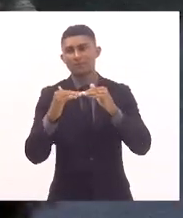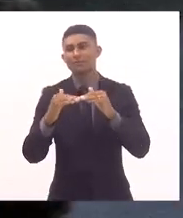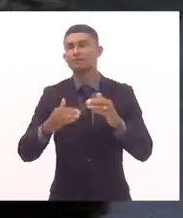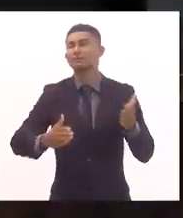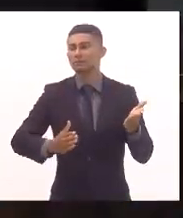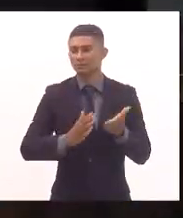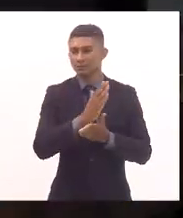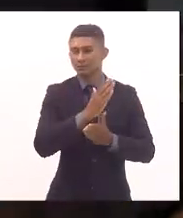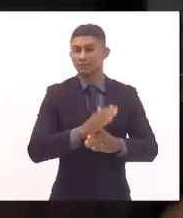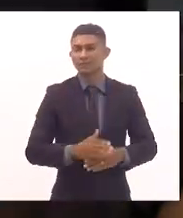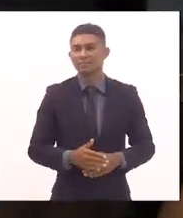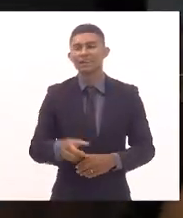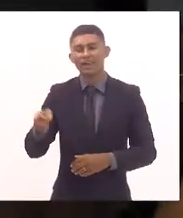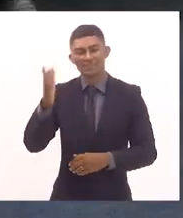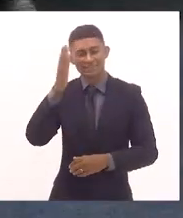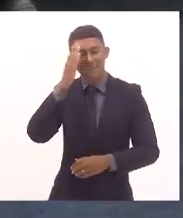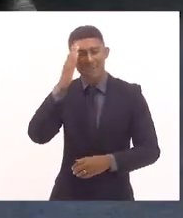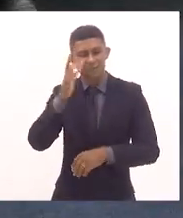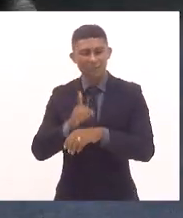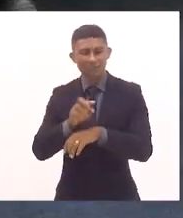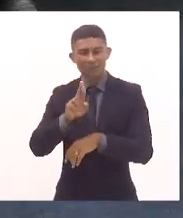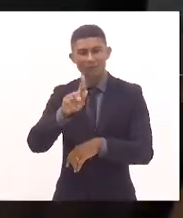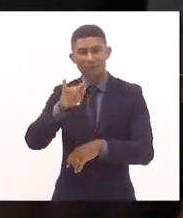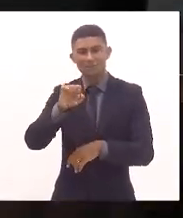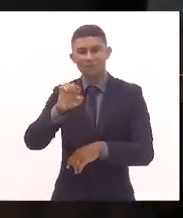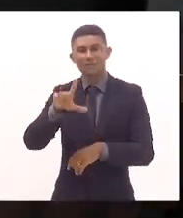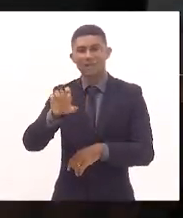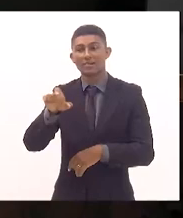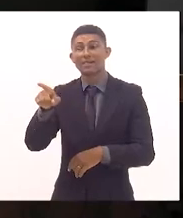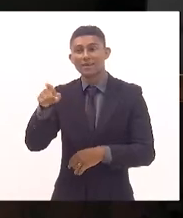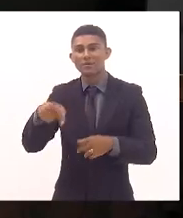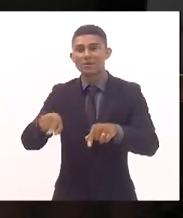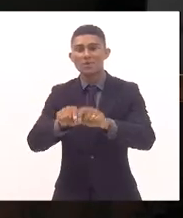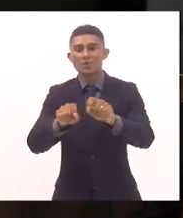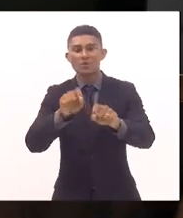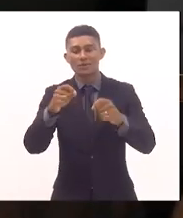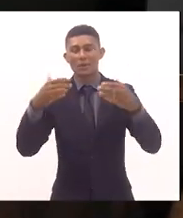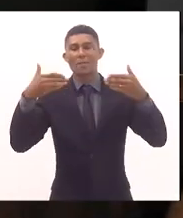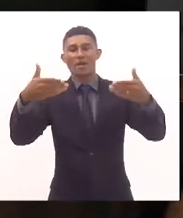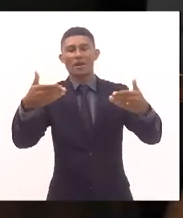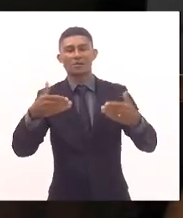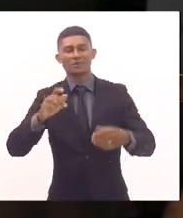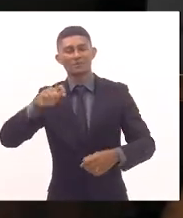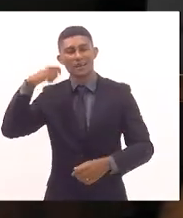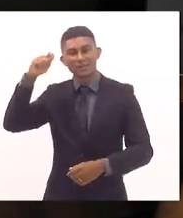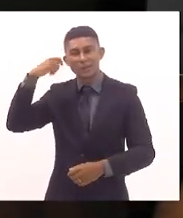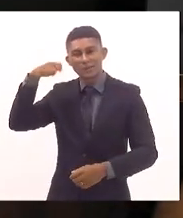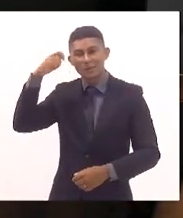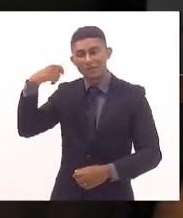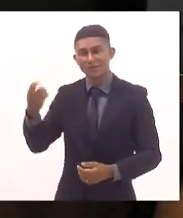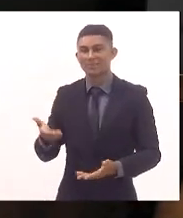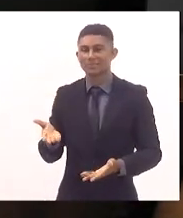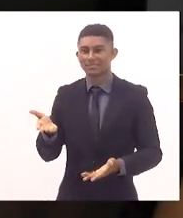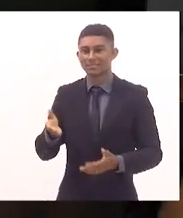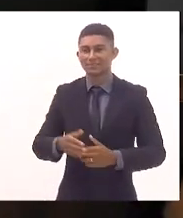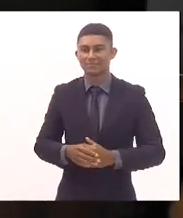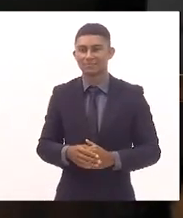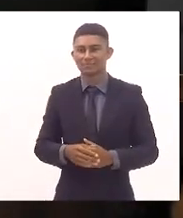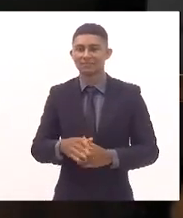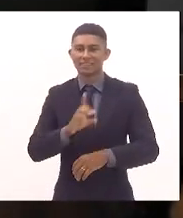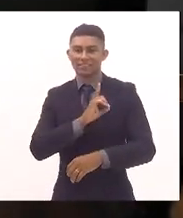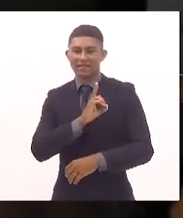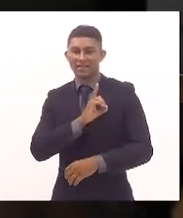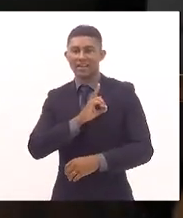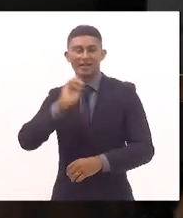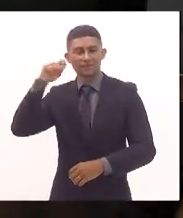Favorável. Doutora Gisele sabe que eu vou favorável, dizer. Favorável. Apresentador de programa. Favorável. Ator. Favorável. Ator.